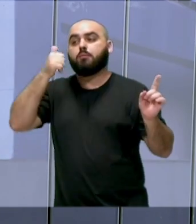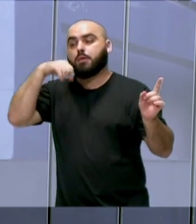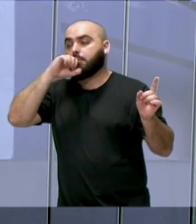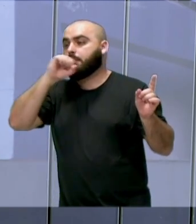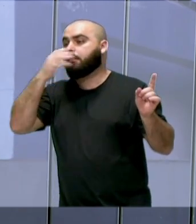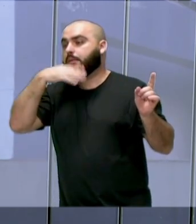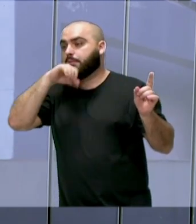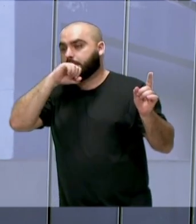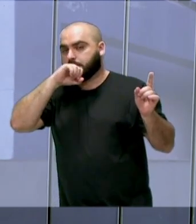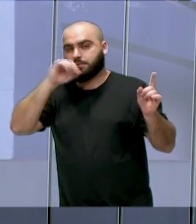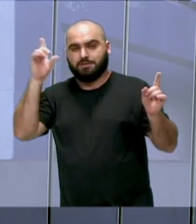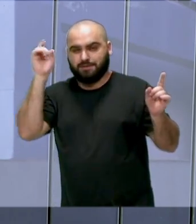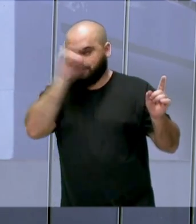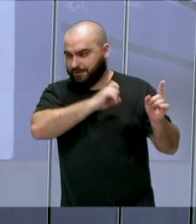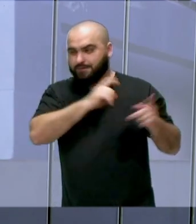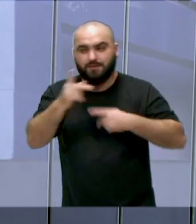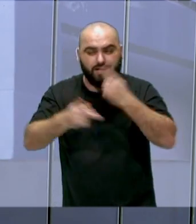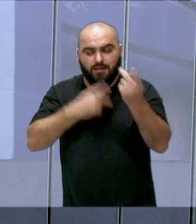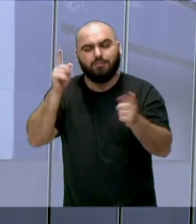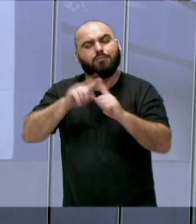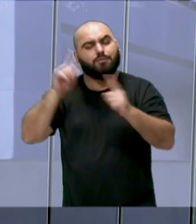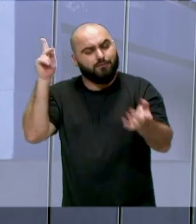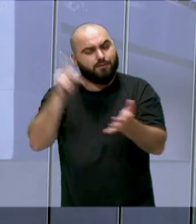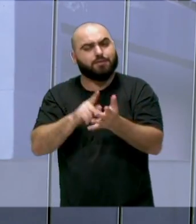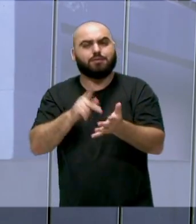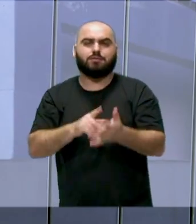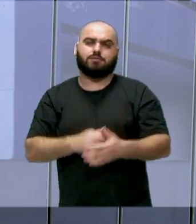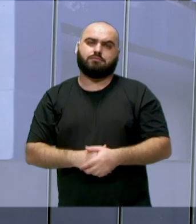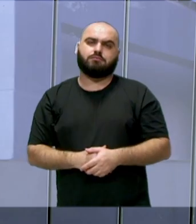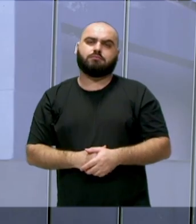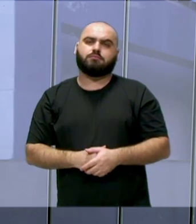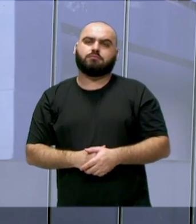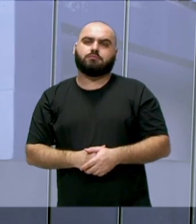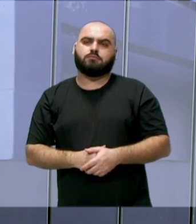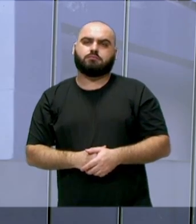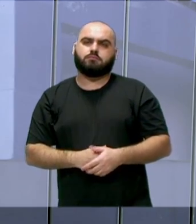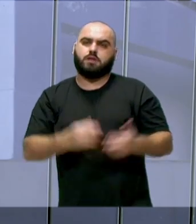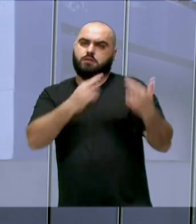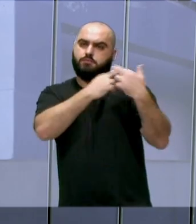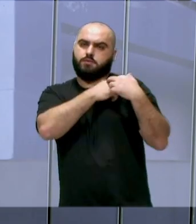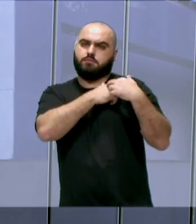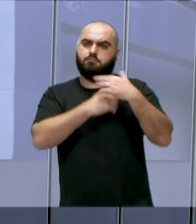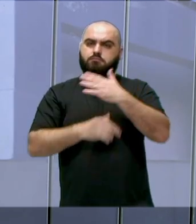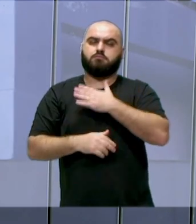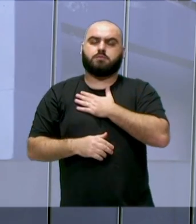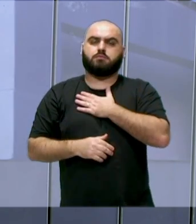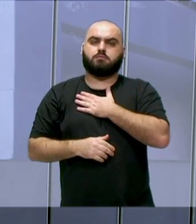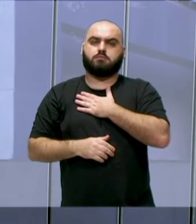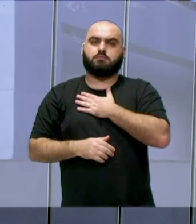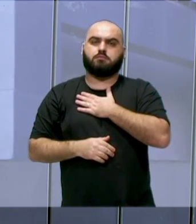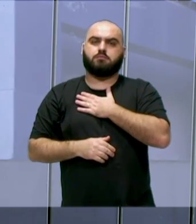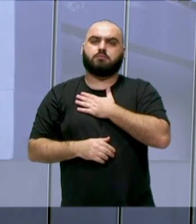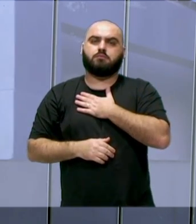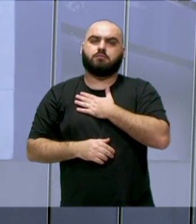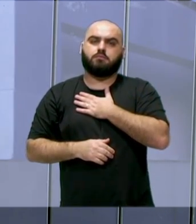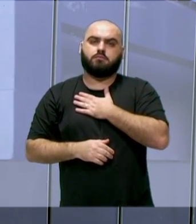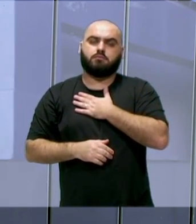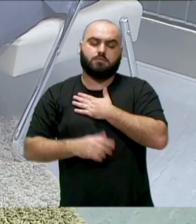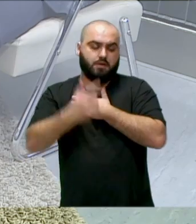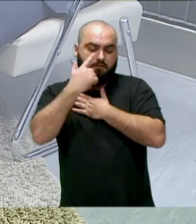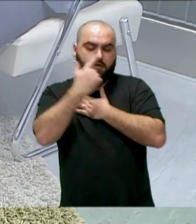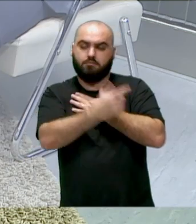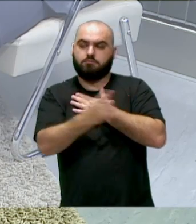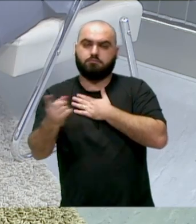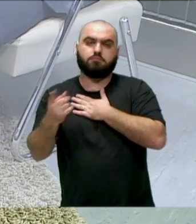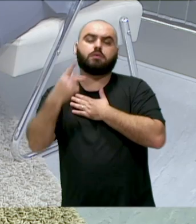momento. É difícil falar isso, mas é uma verdade, né? Eu considero que a responsabilidade é nossa nesse momento, né? E é o que a gente acompanha. Se